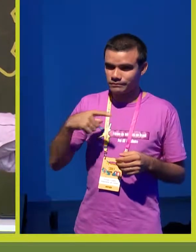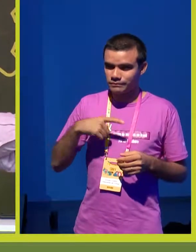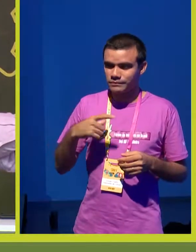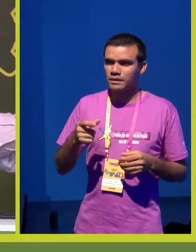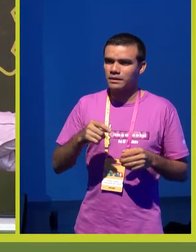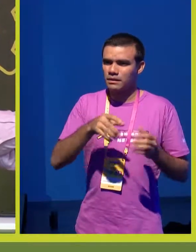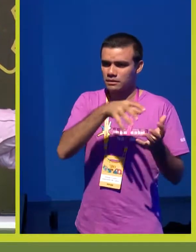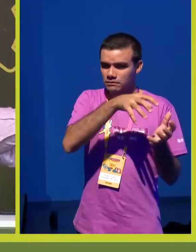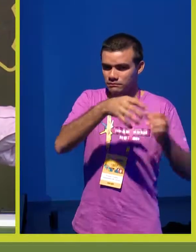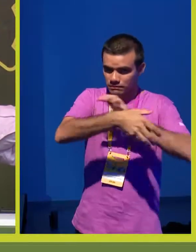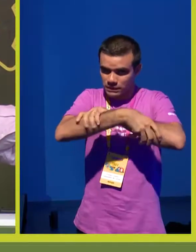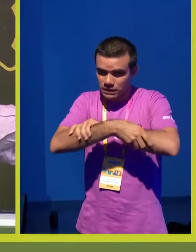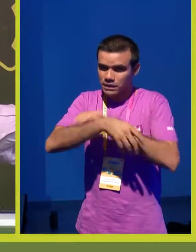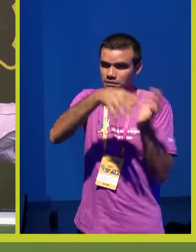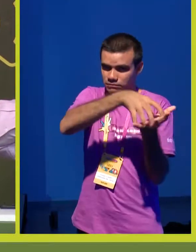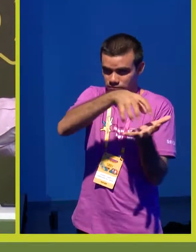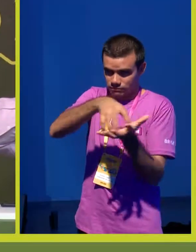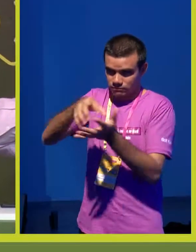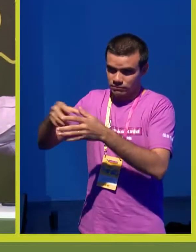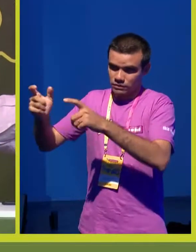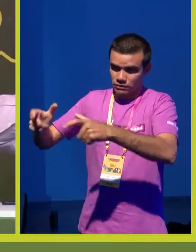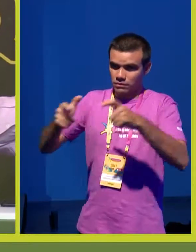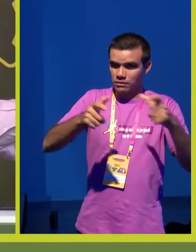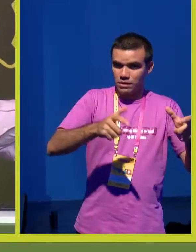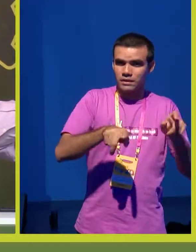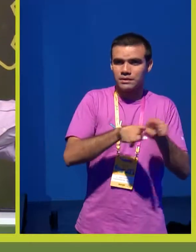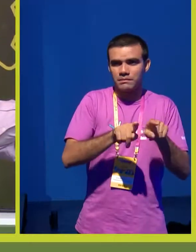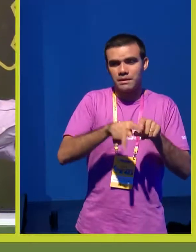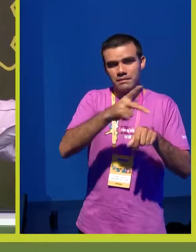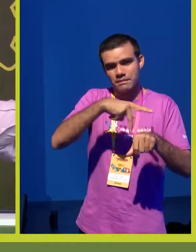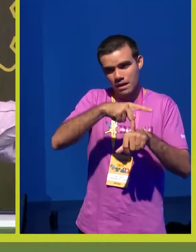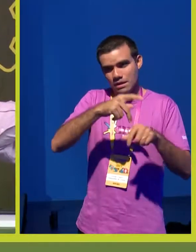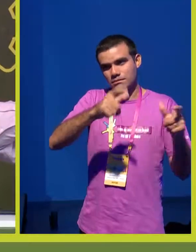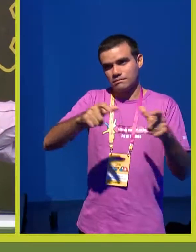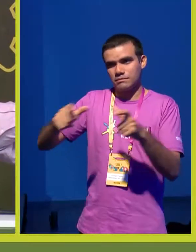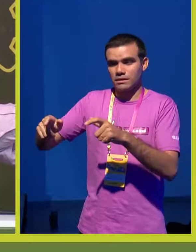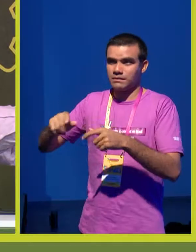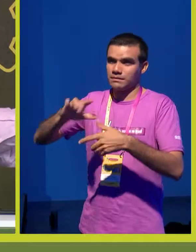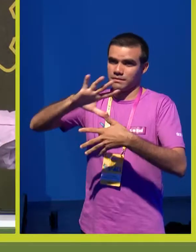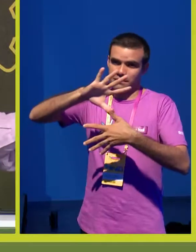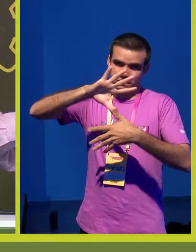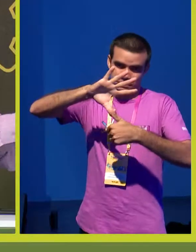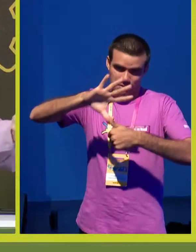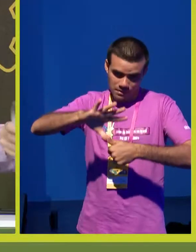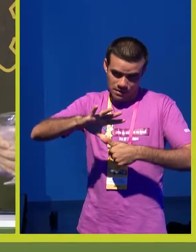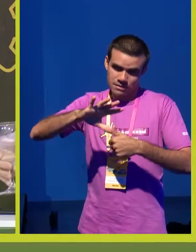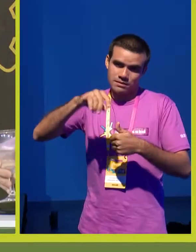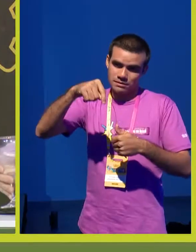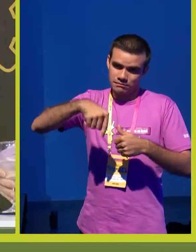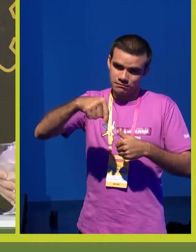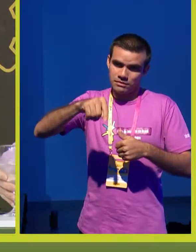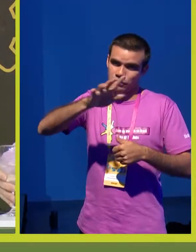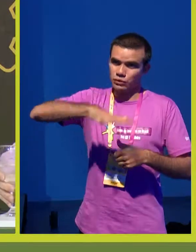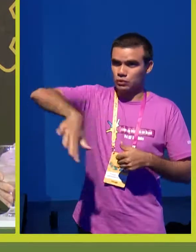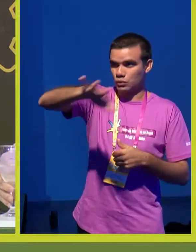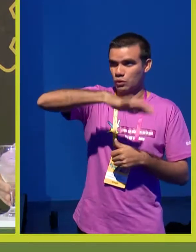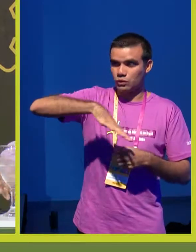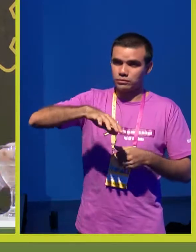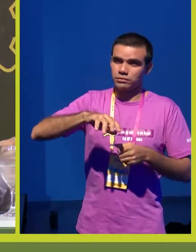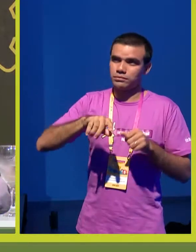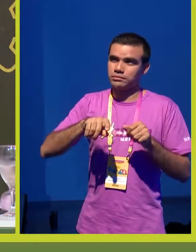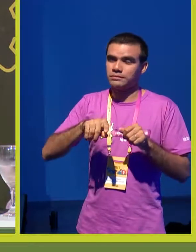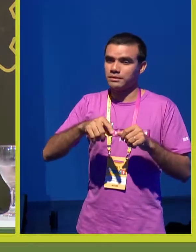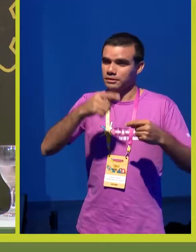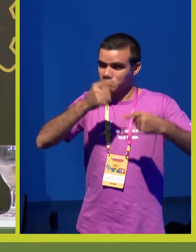organizações locais em outros países, bastante na América Latina. inclusive nessas